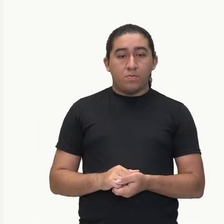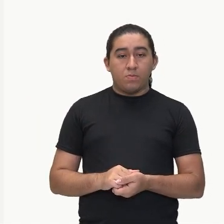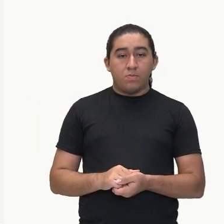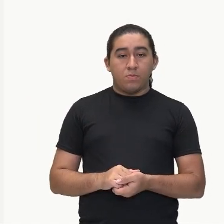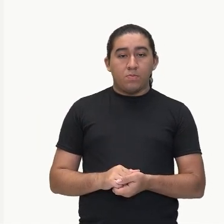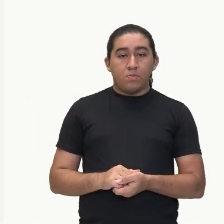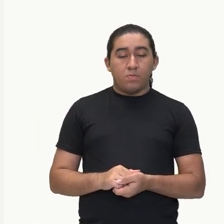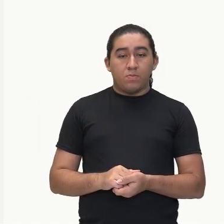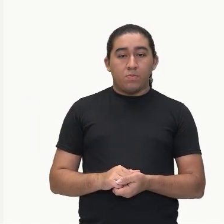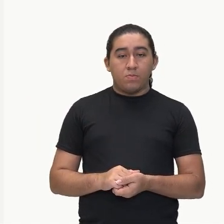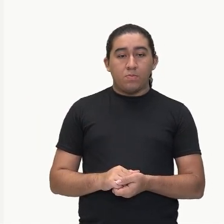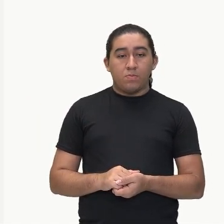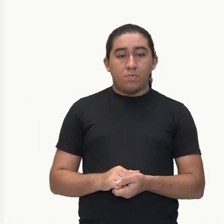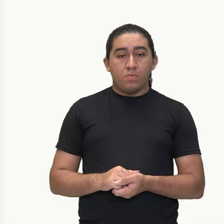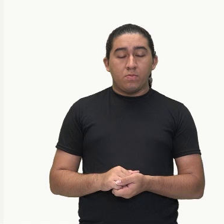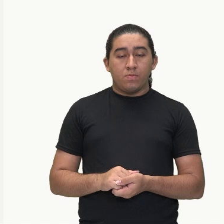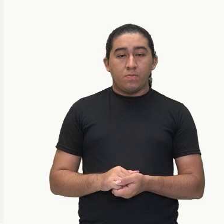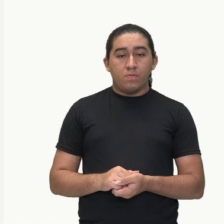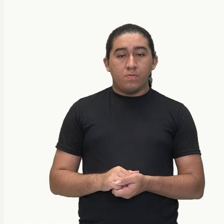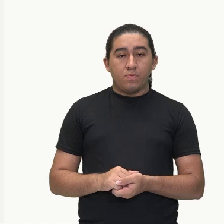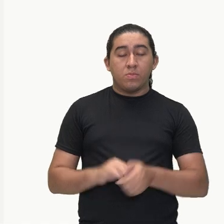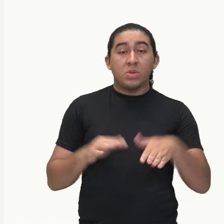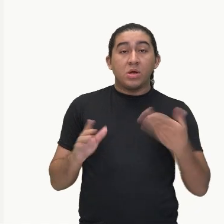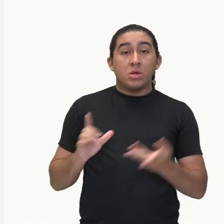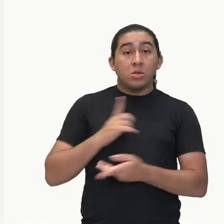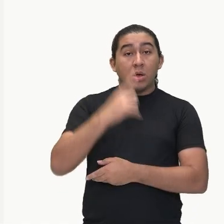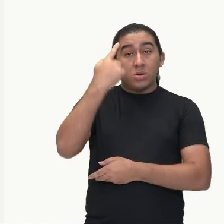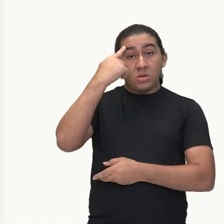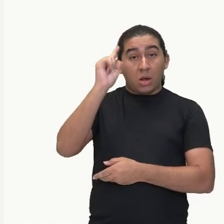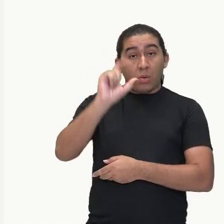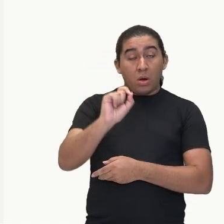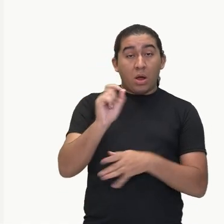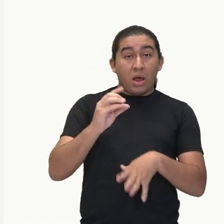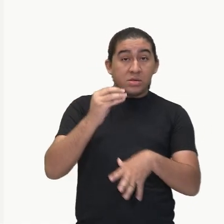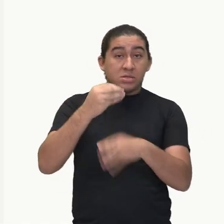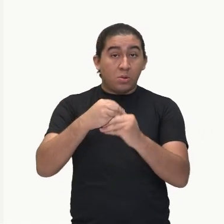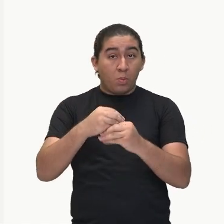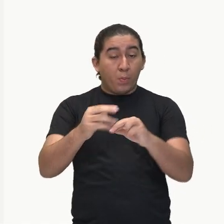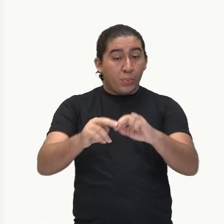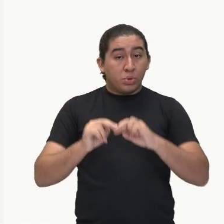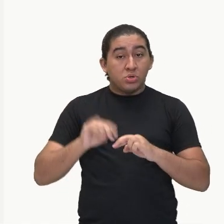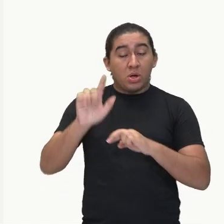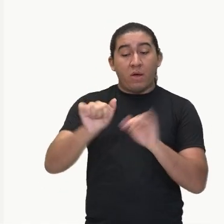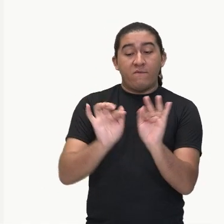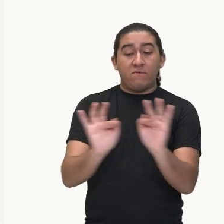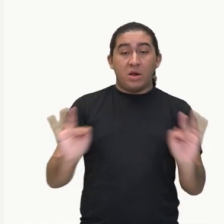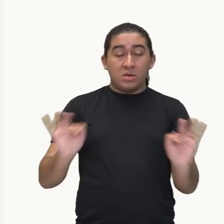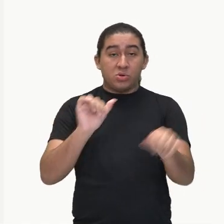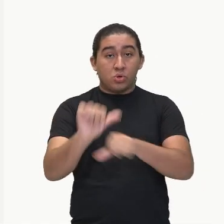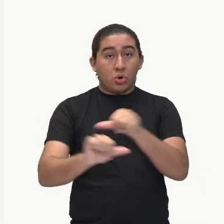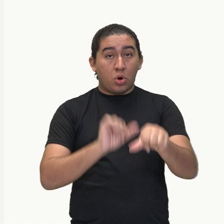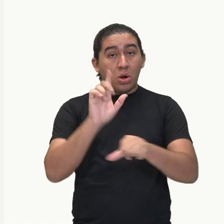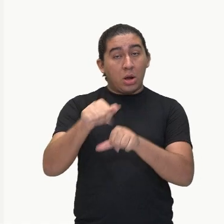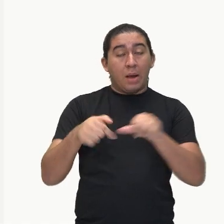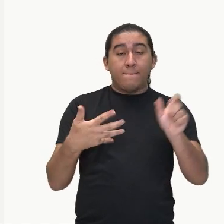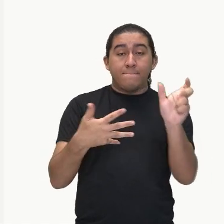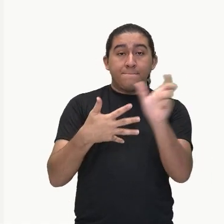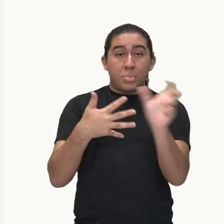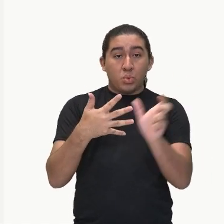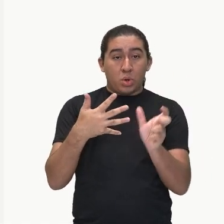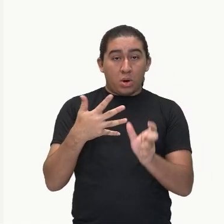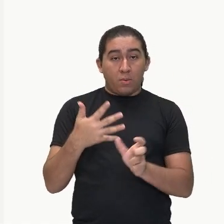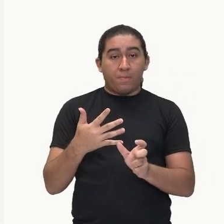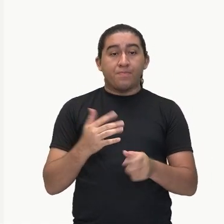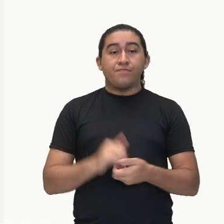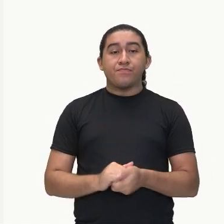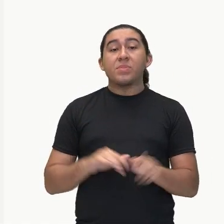saíram. Então, dá uma ideia de adição, por isso vai para o plural.